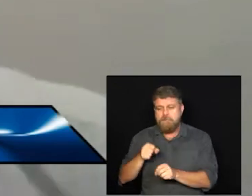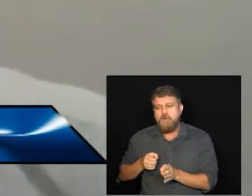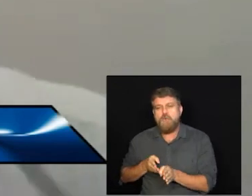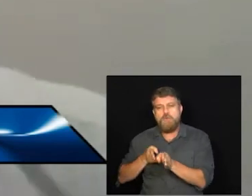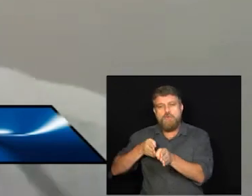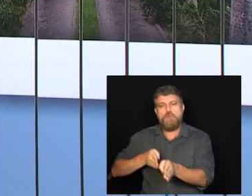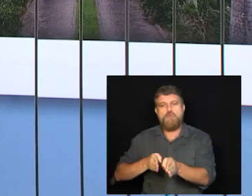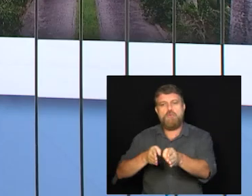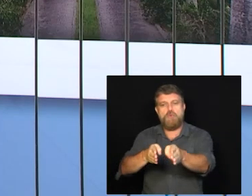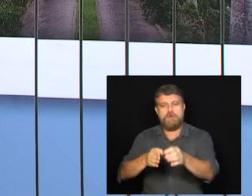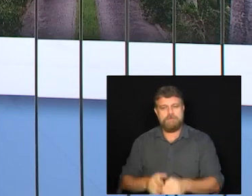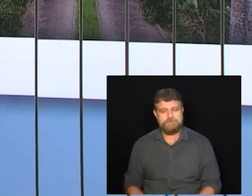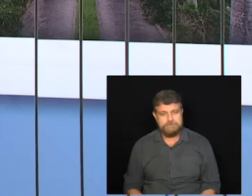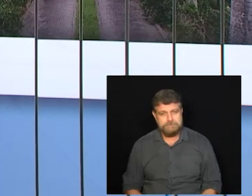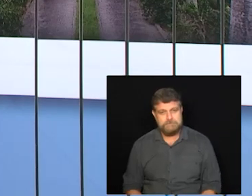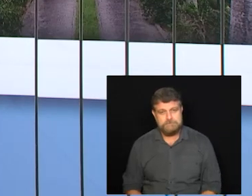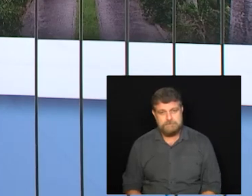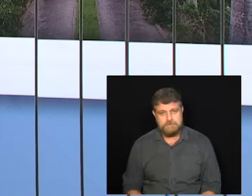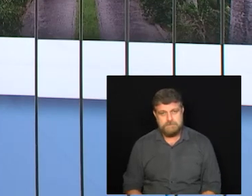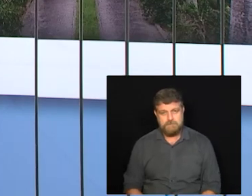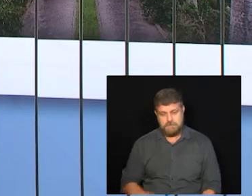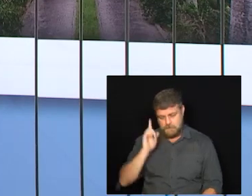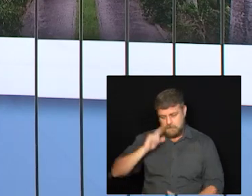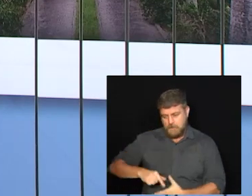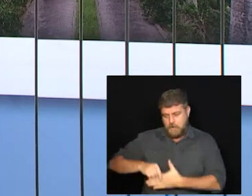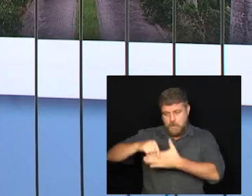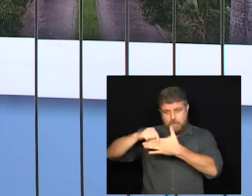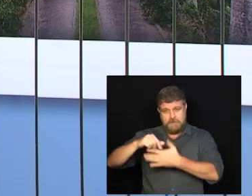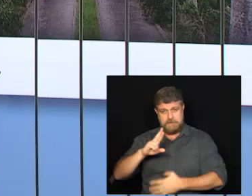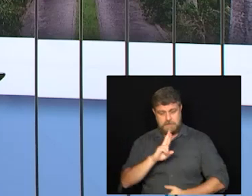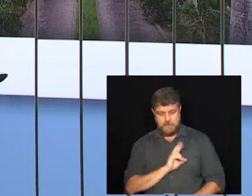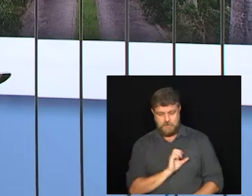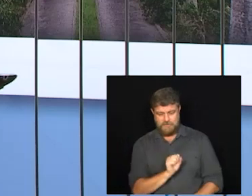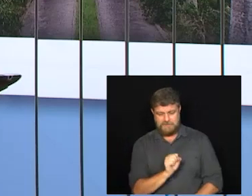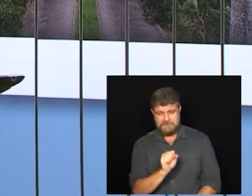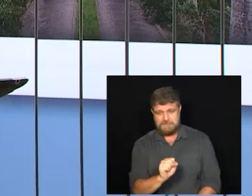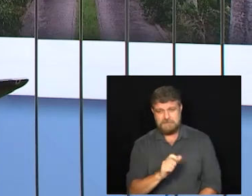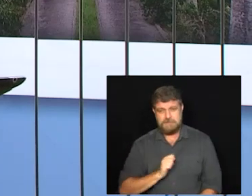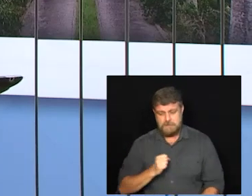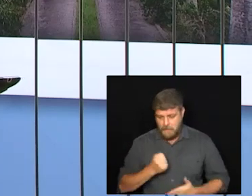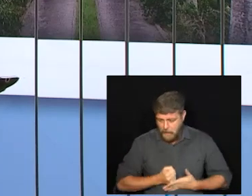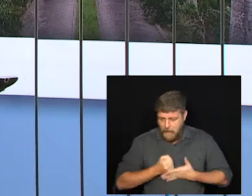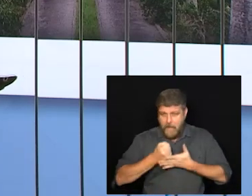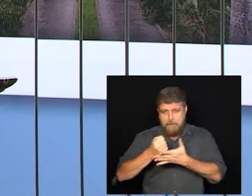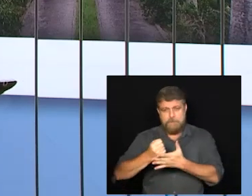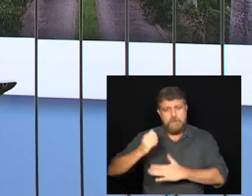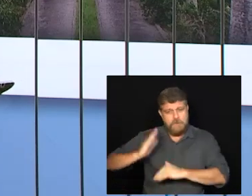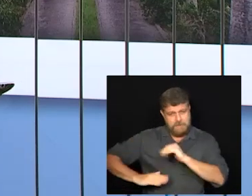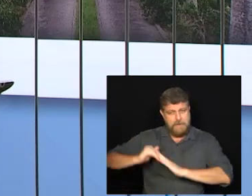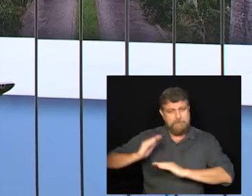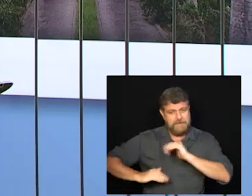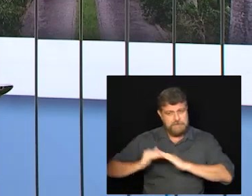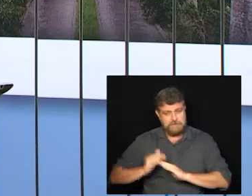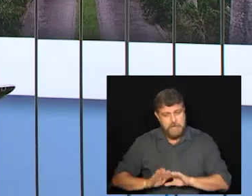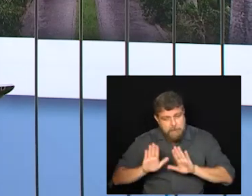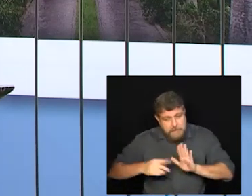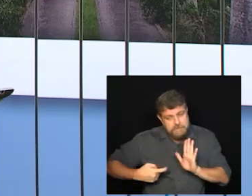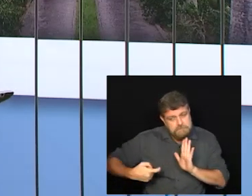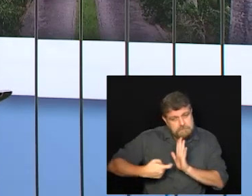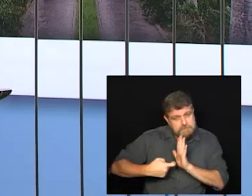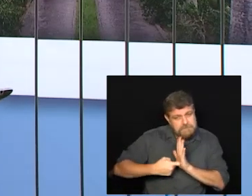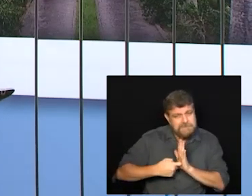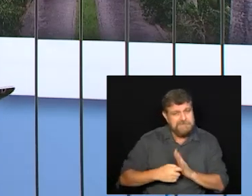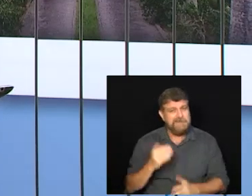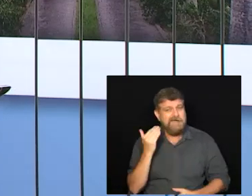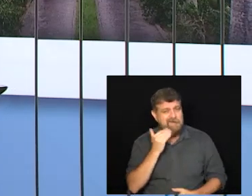cidade. E o líder de governo na Câmara apoiou a iniciativa, mas apontou